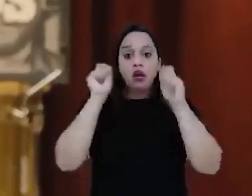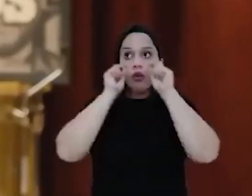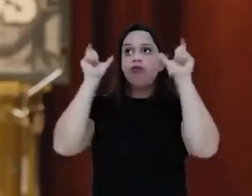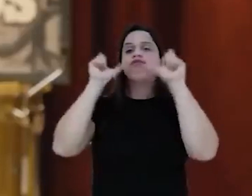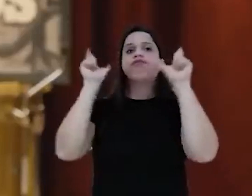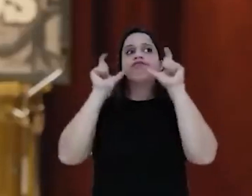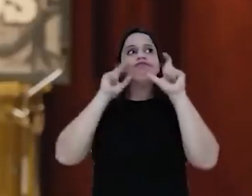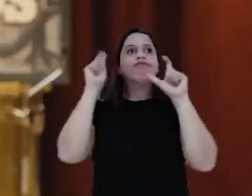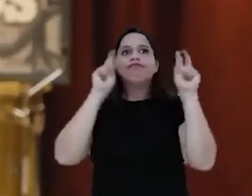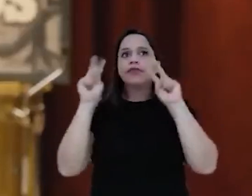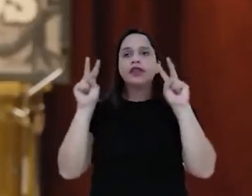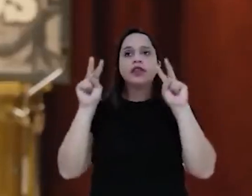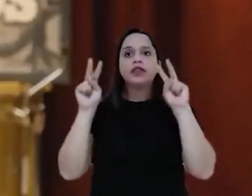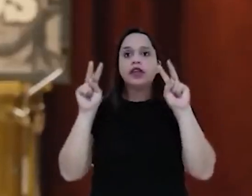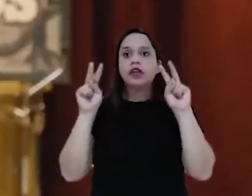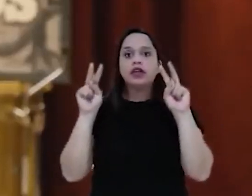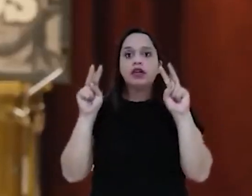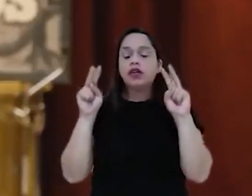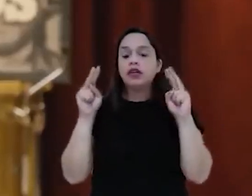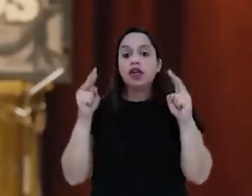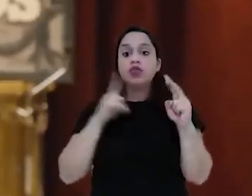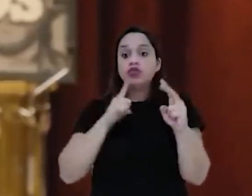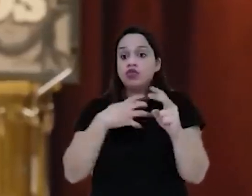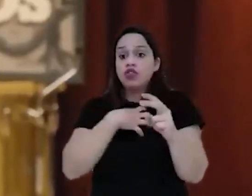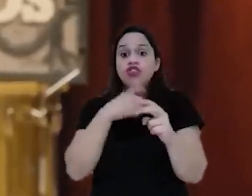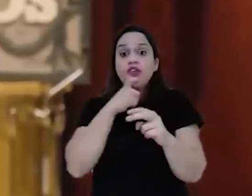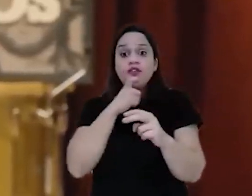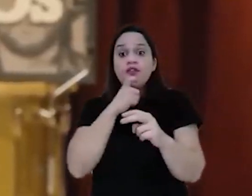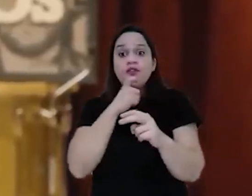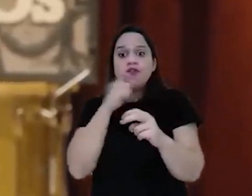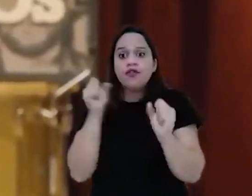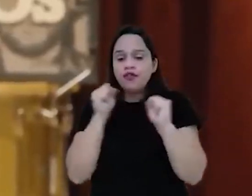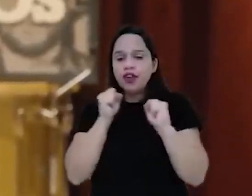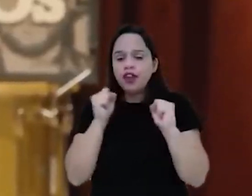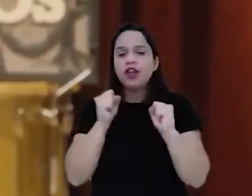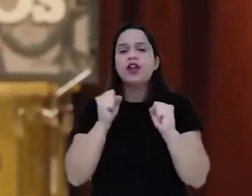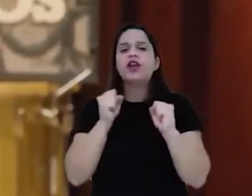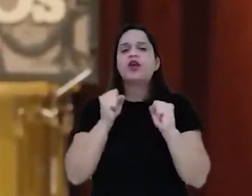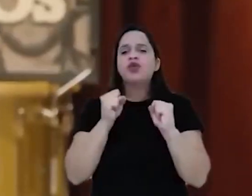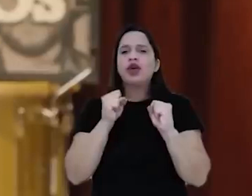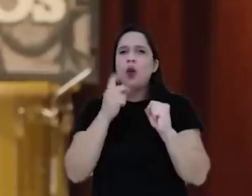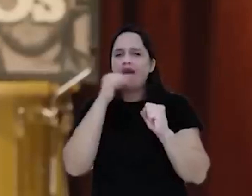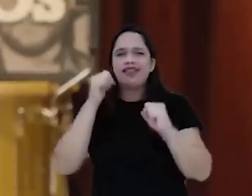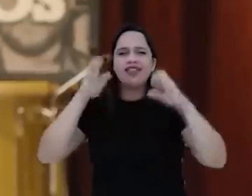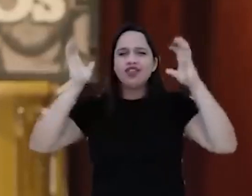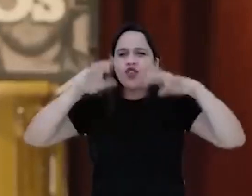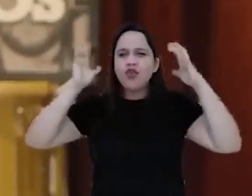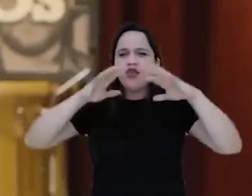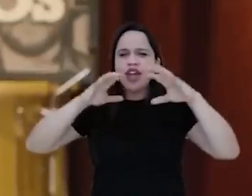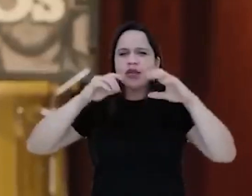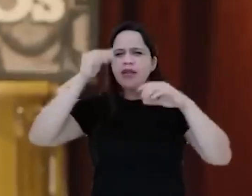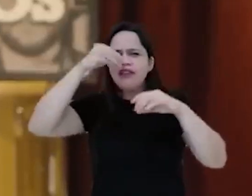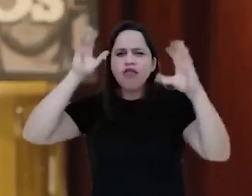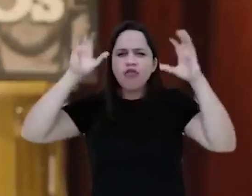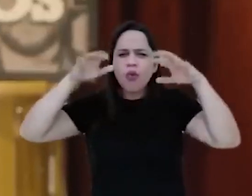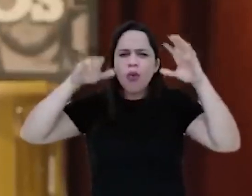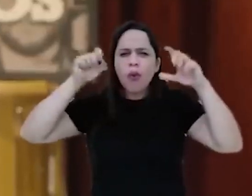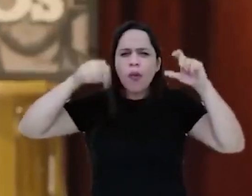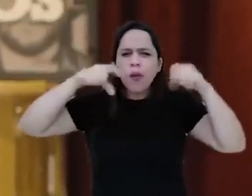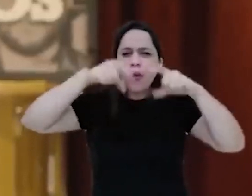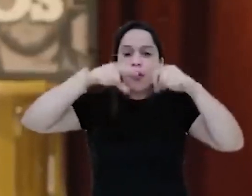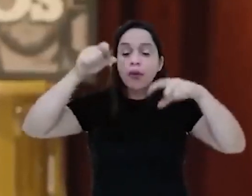quando eu acordo ficou abre os meus olhos eu tinha muito frio e tava me aqui me chover garoando se machucou a